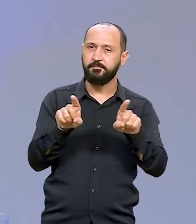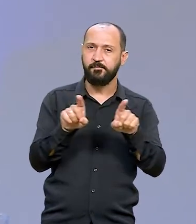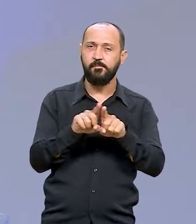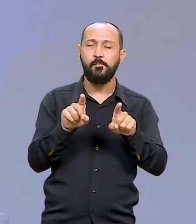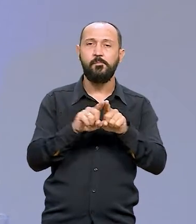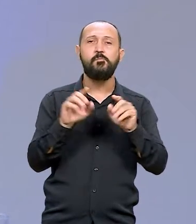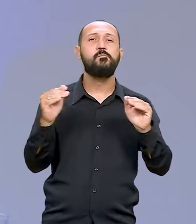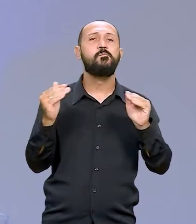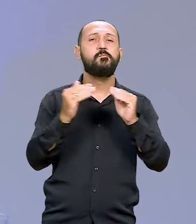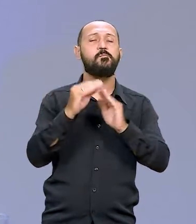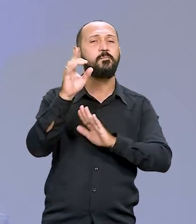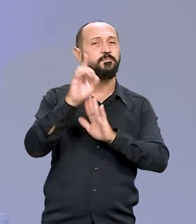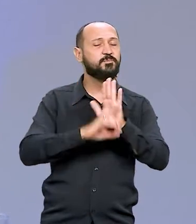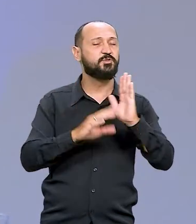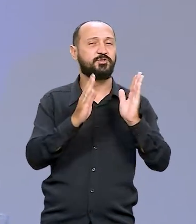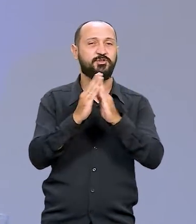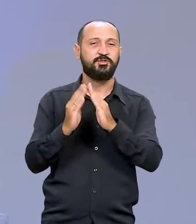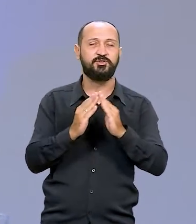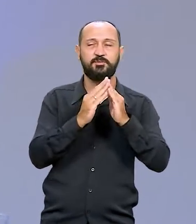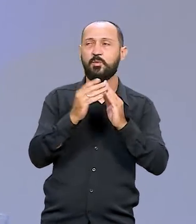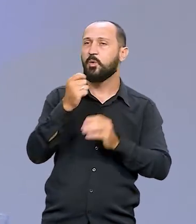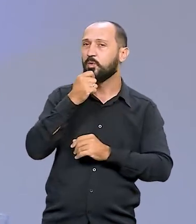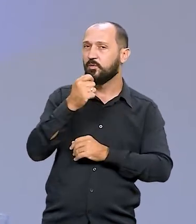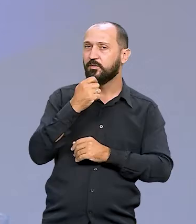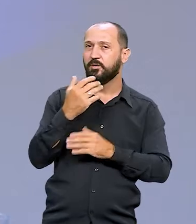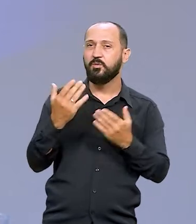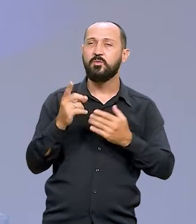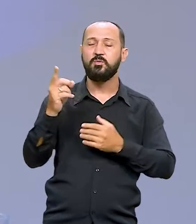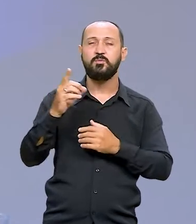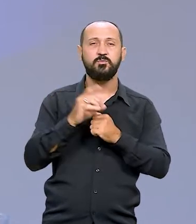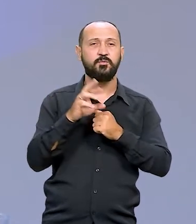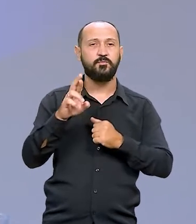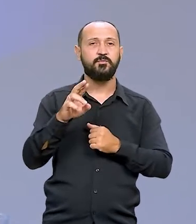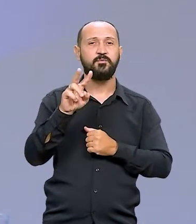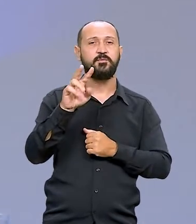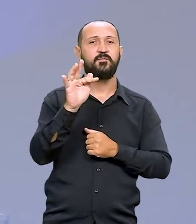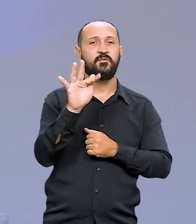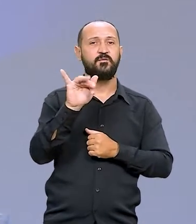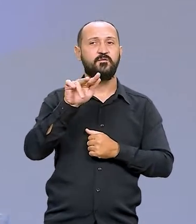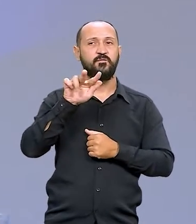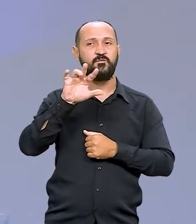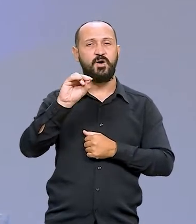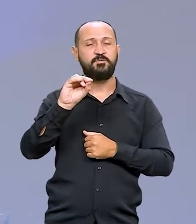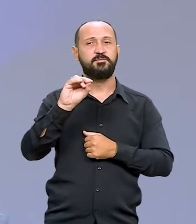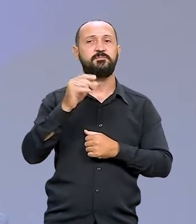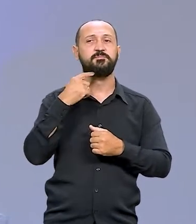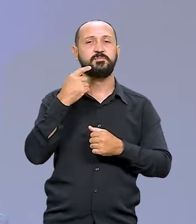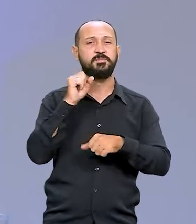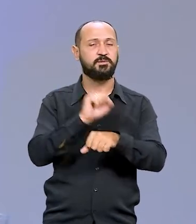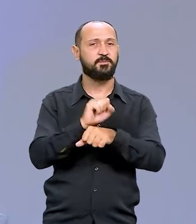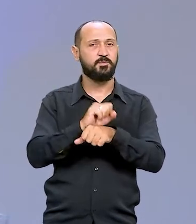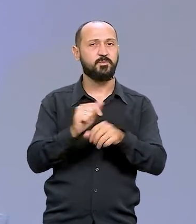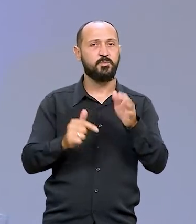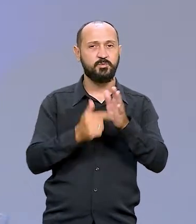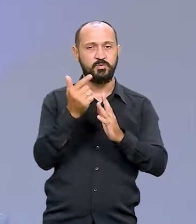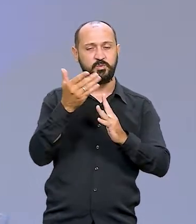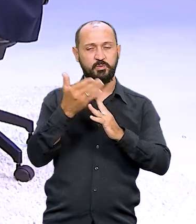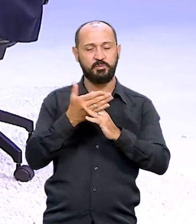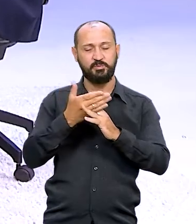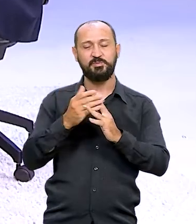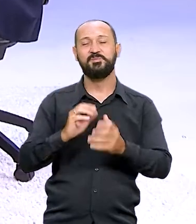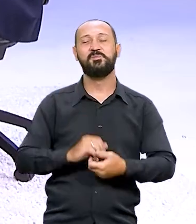também tem a ver com direito imobiliário, com o nosso entrevistado de hoje, o Dr. Flávio Schekerdemian. A gente te aguarda no segundo